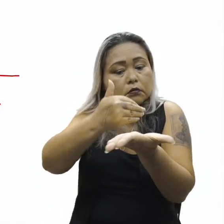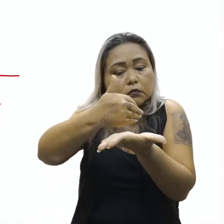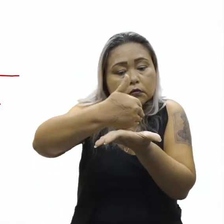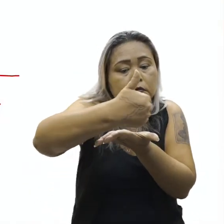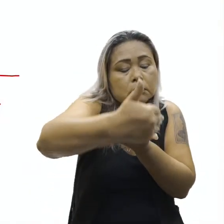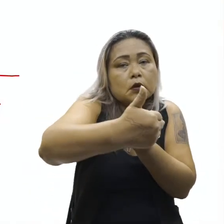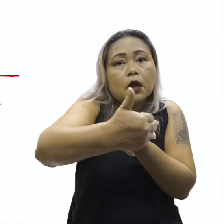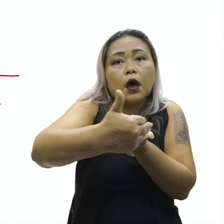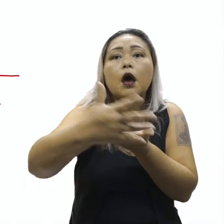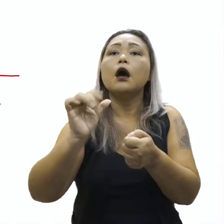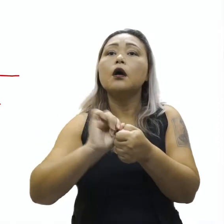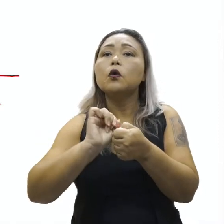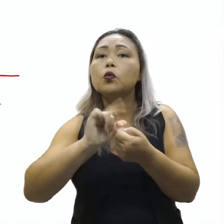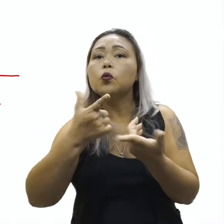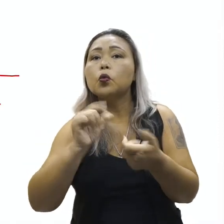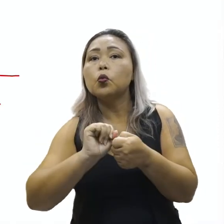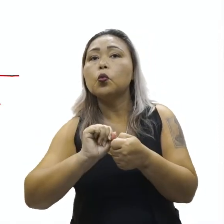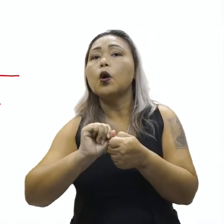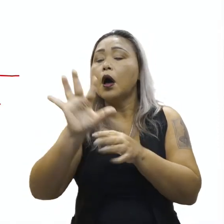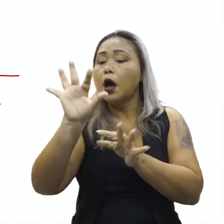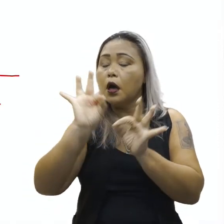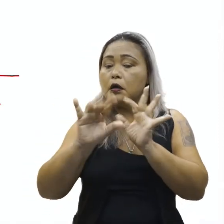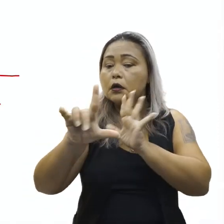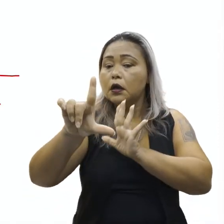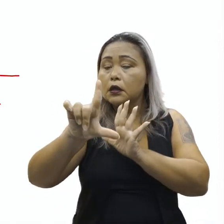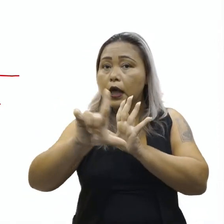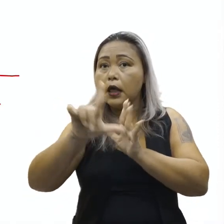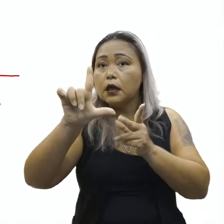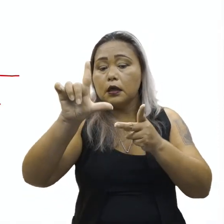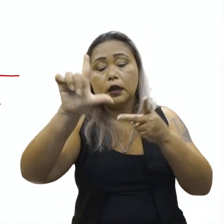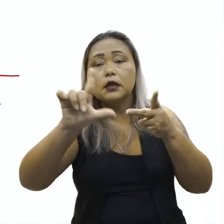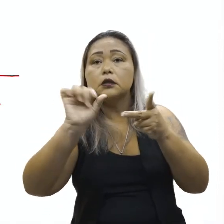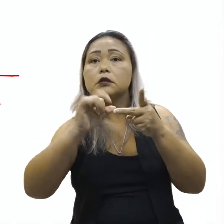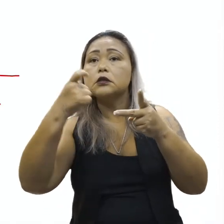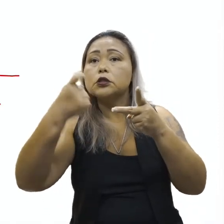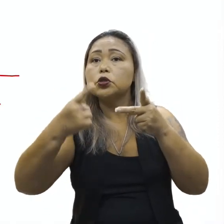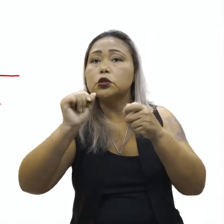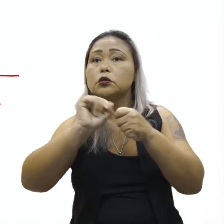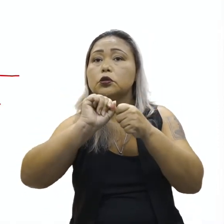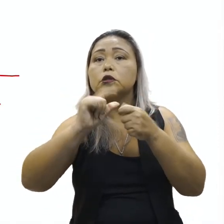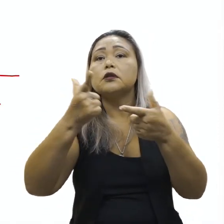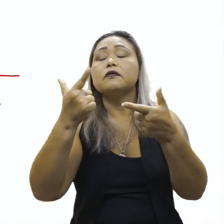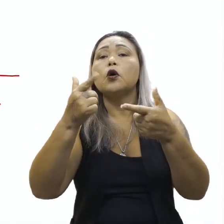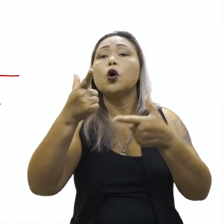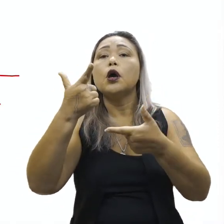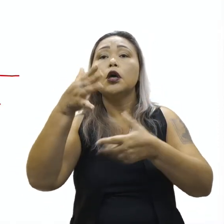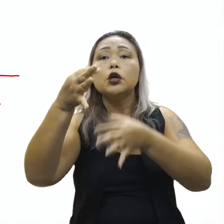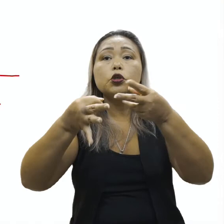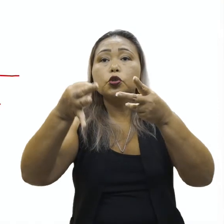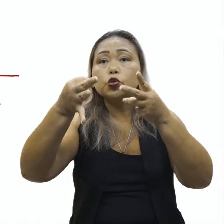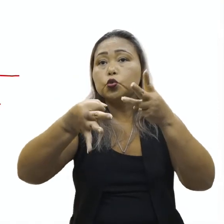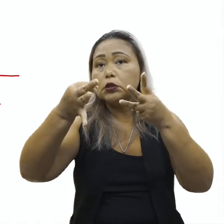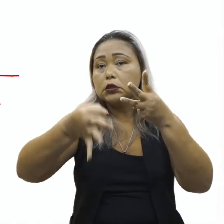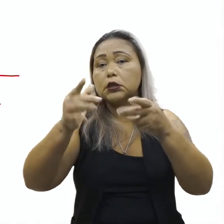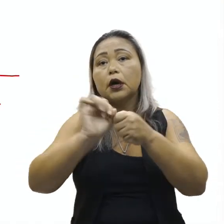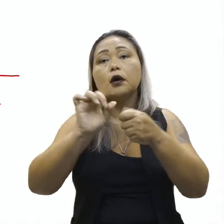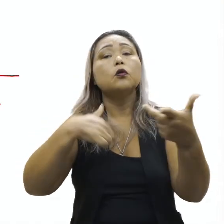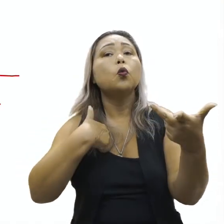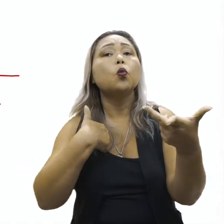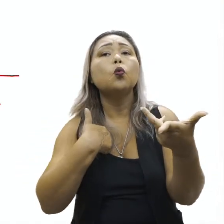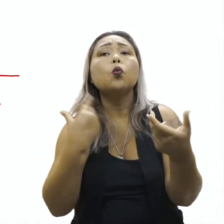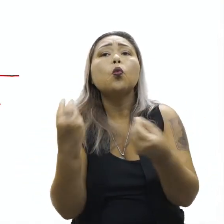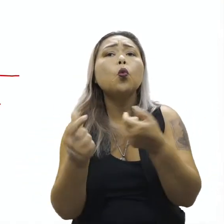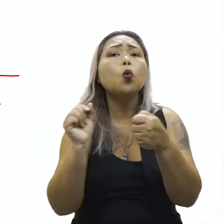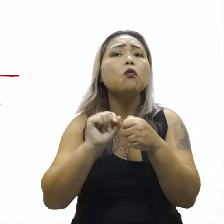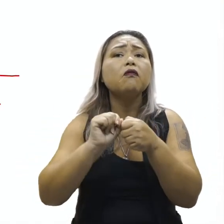propôs a divisão entre legislativo, executivo e judiciário. Como é que funciona isso, pessoal? Como é que, na